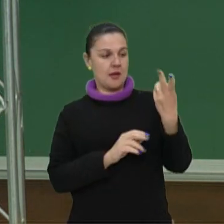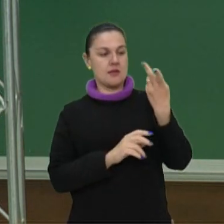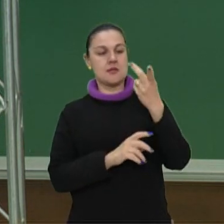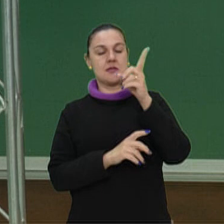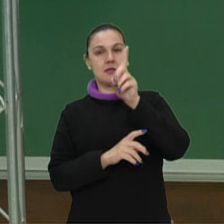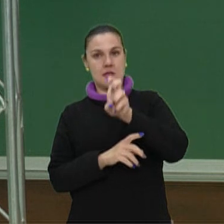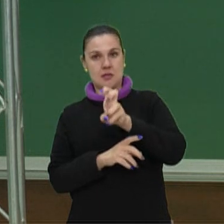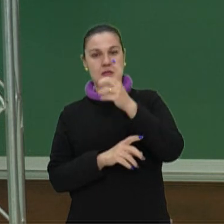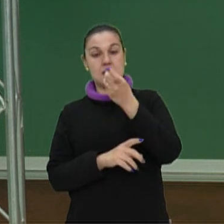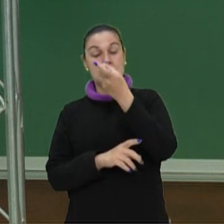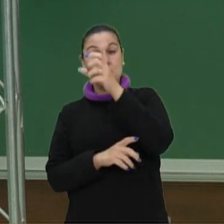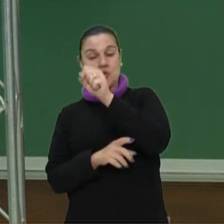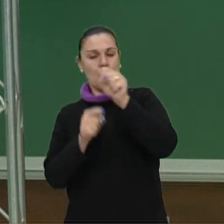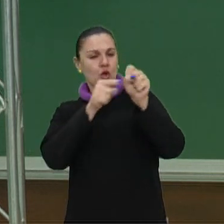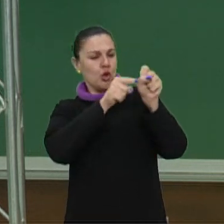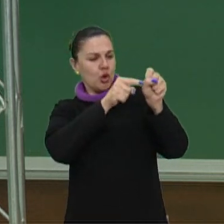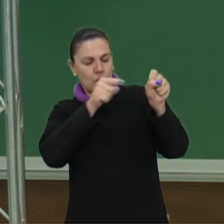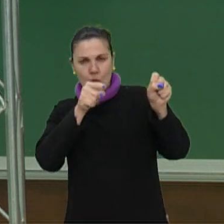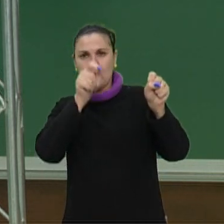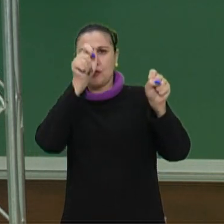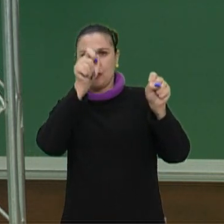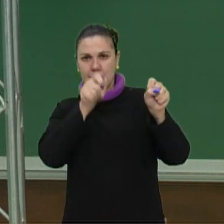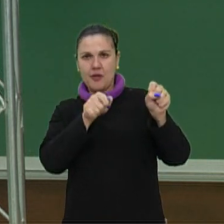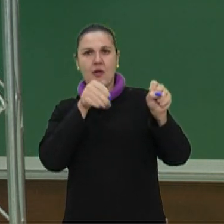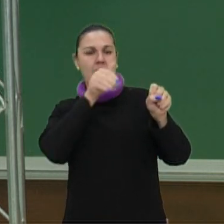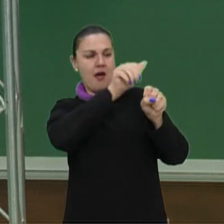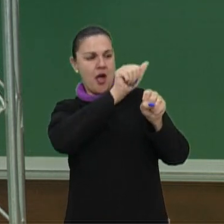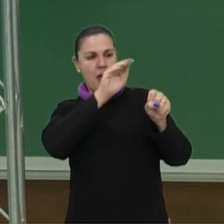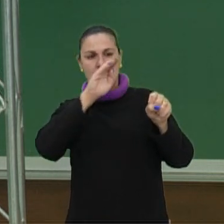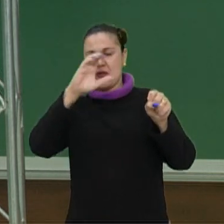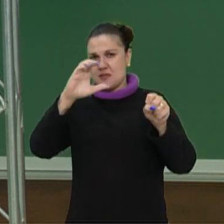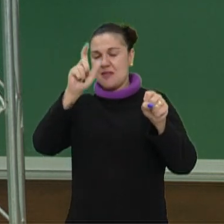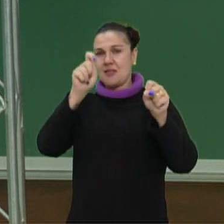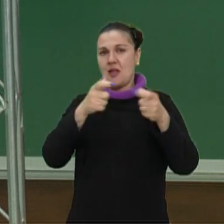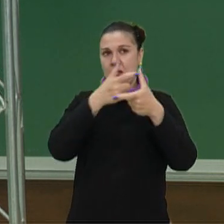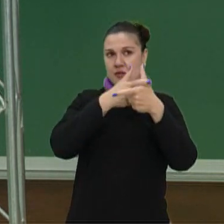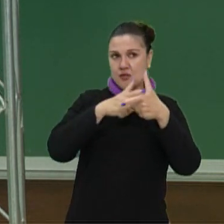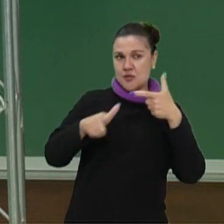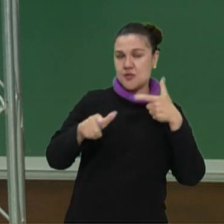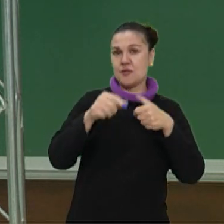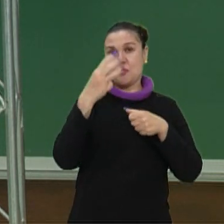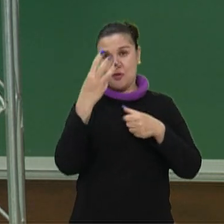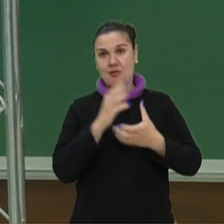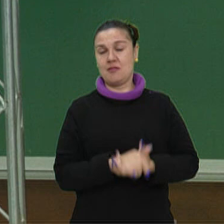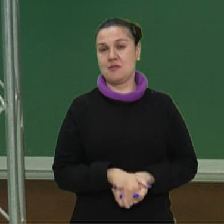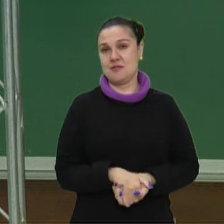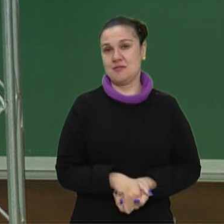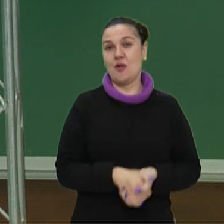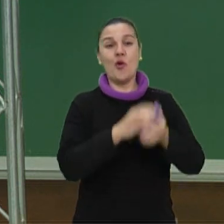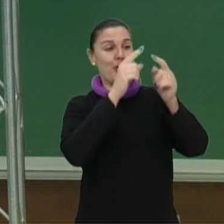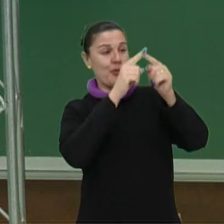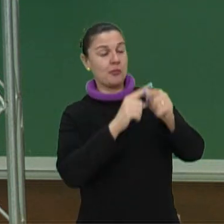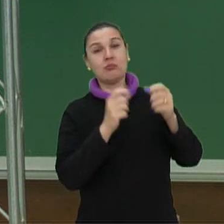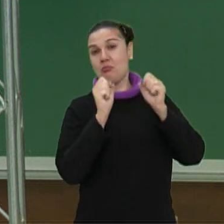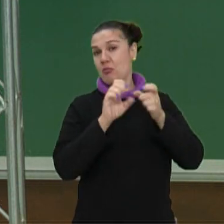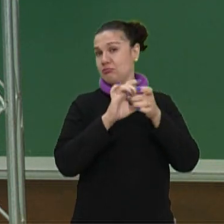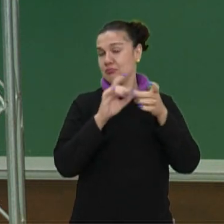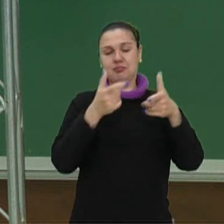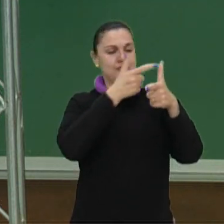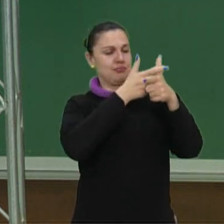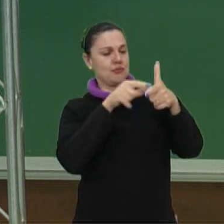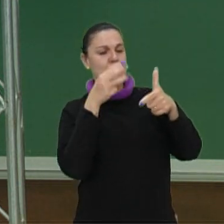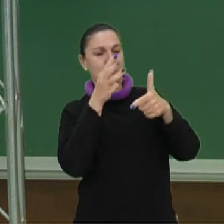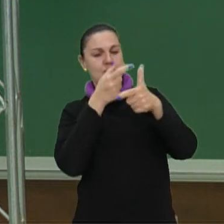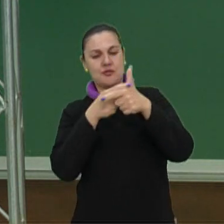18, eu posso perceber o seguinte, todos esses a, b e c ali, os coeficientes, eles são múltiplos de 3. Ou seja, posso dividir tudo por